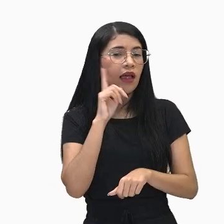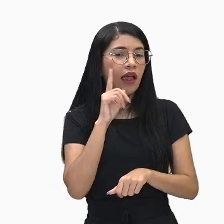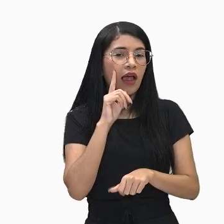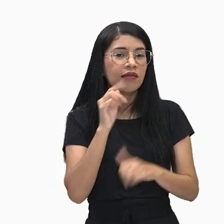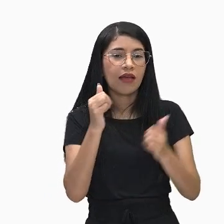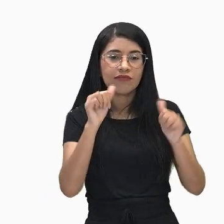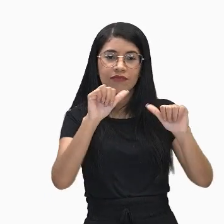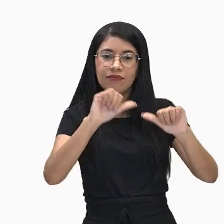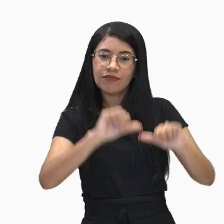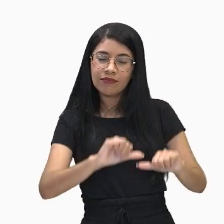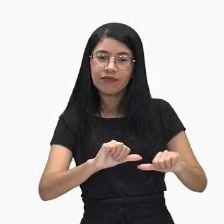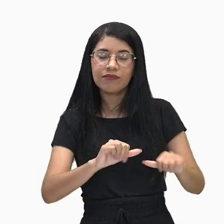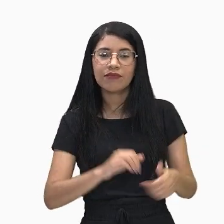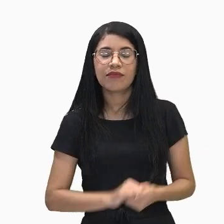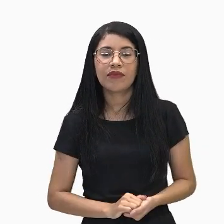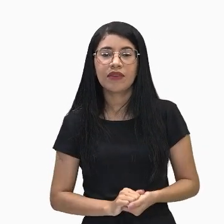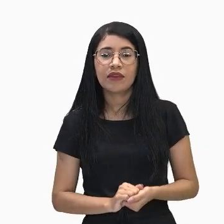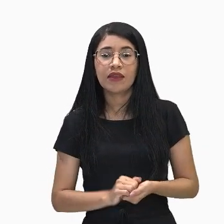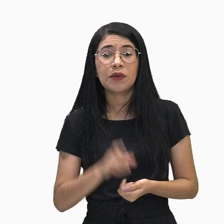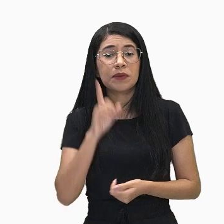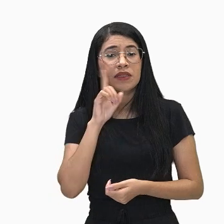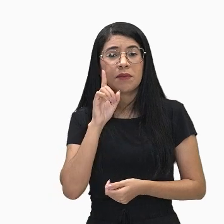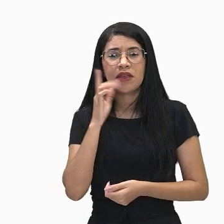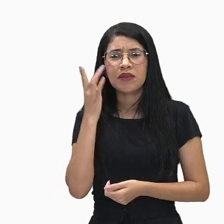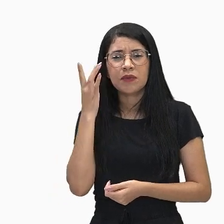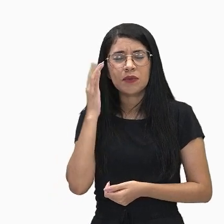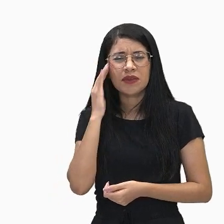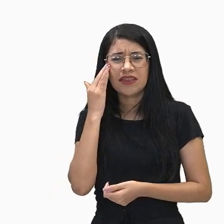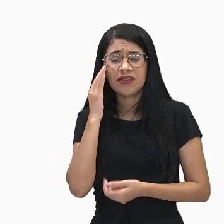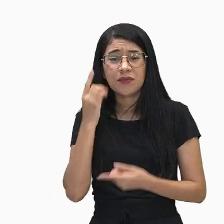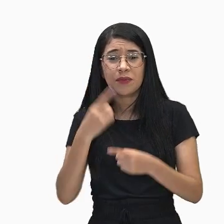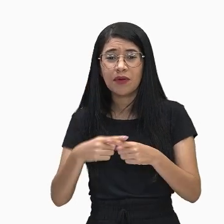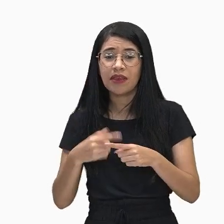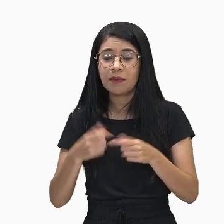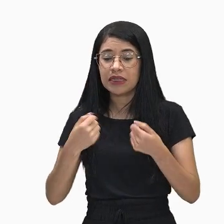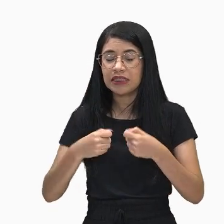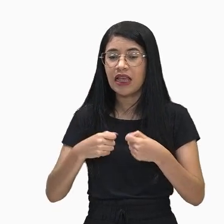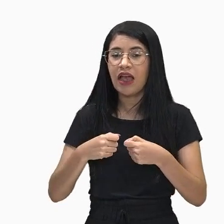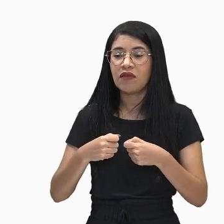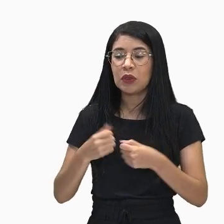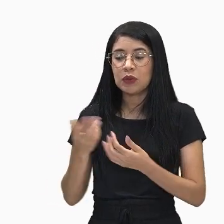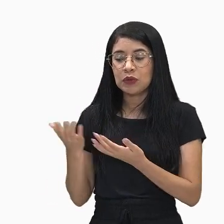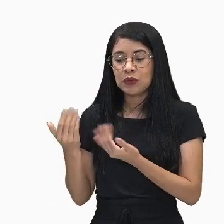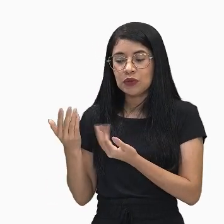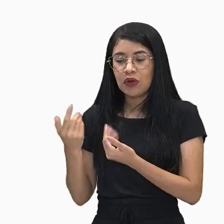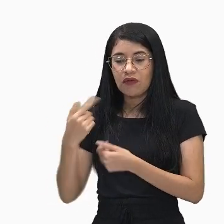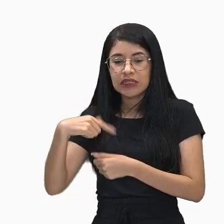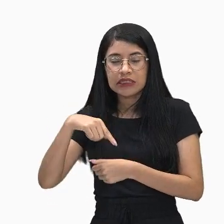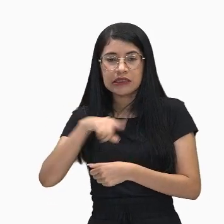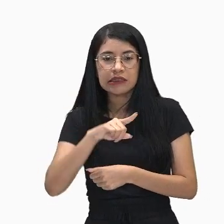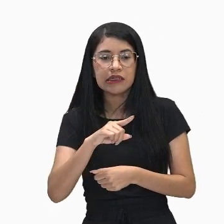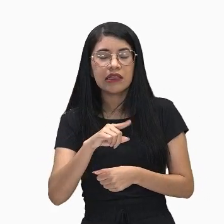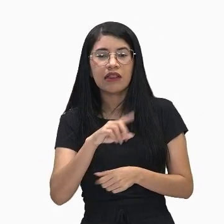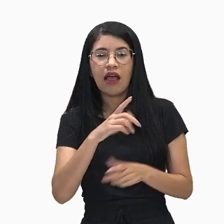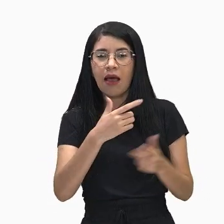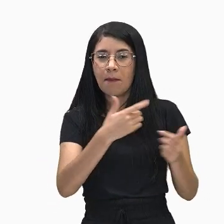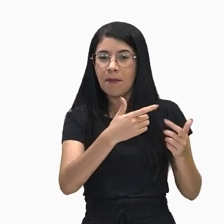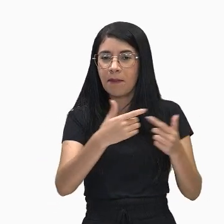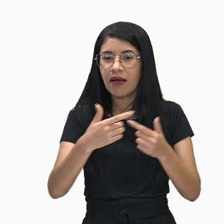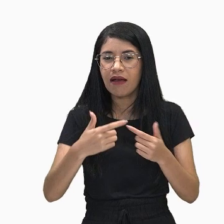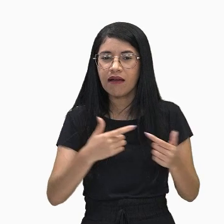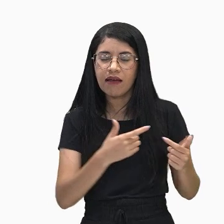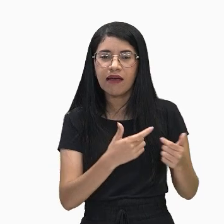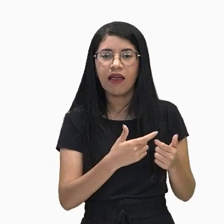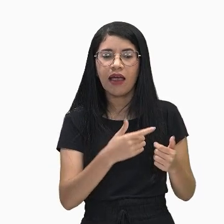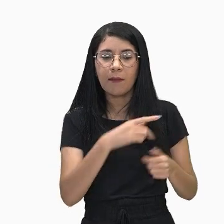estadunidenses estavam ali imaginando. Sem o apoio popular e com as derrotas seguidas, o governo norte-americano